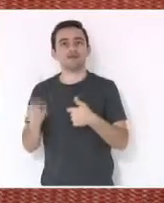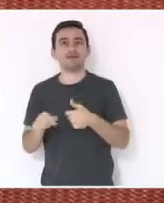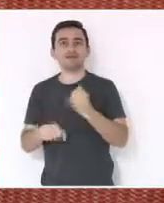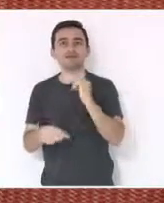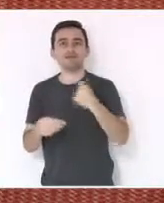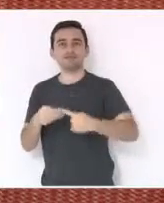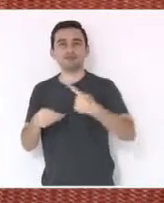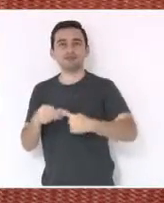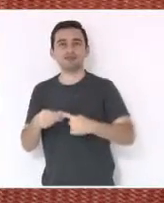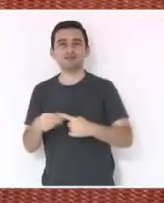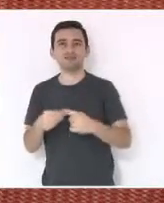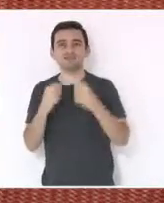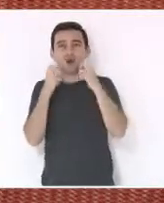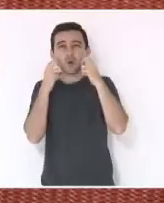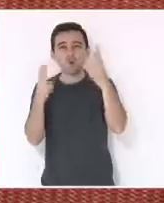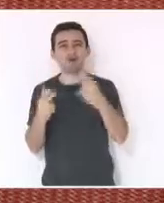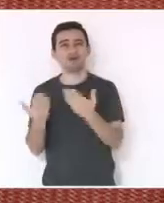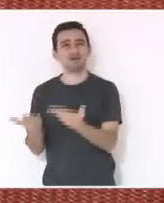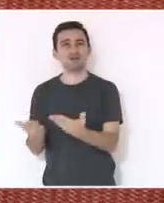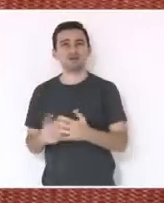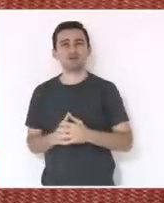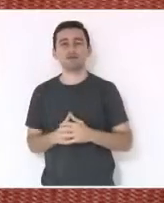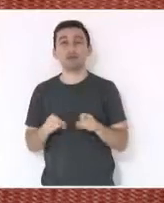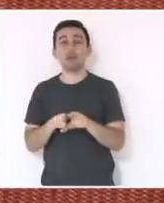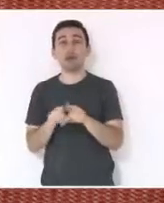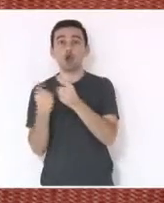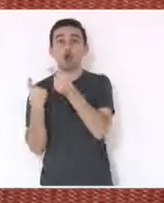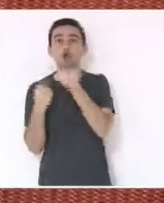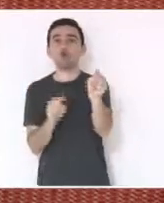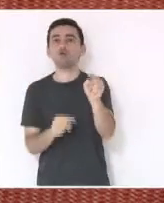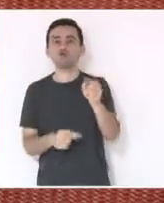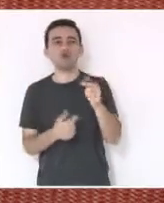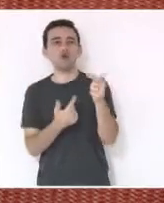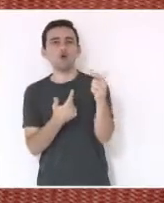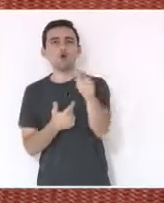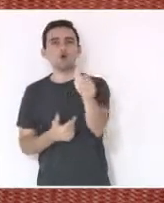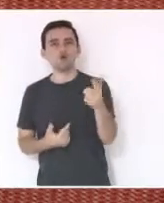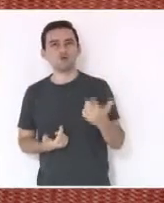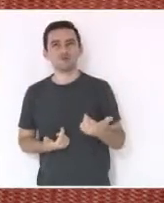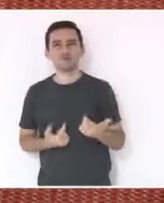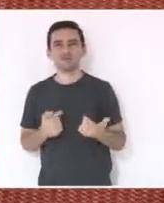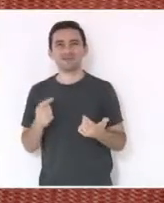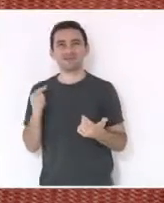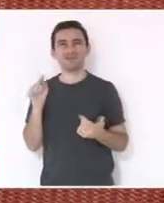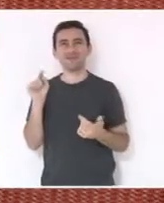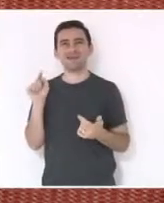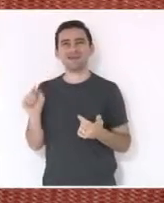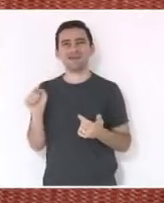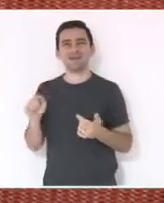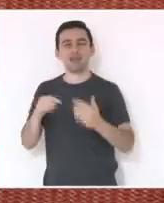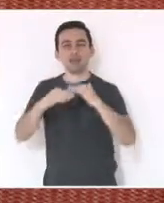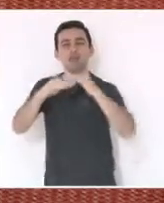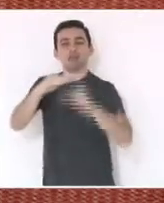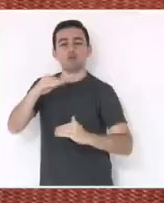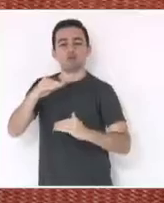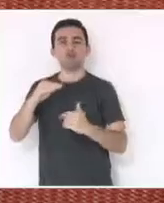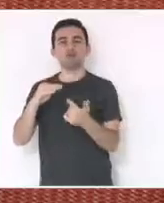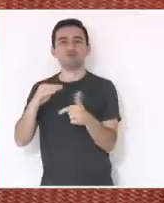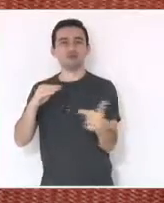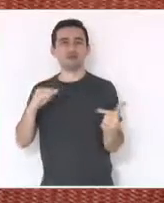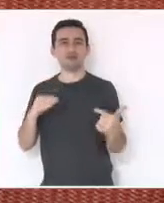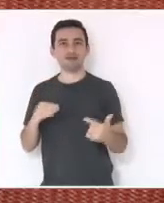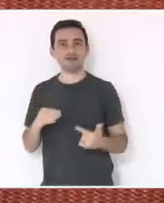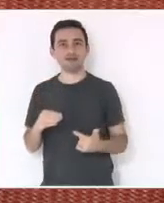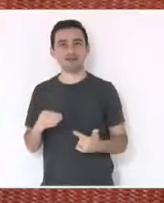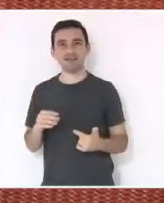está nessa situação ele ainda tenta atingir os outros então ele ainda não desceu do palanque ainda não ele não saiu aliás ele